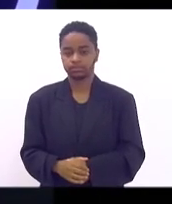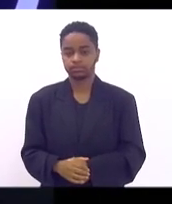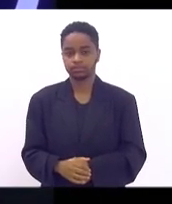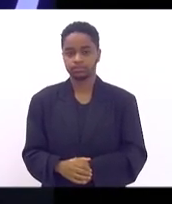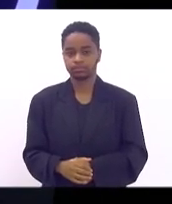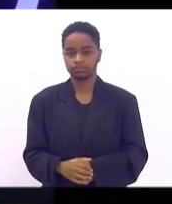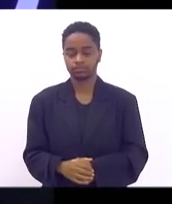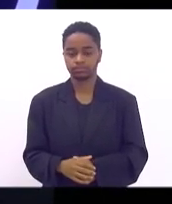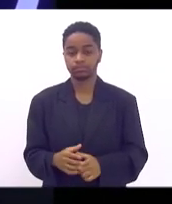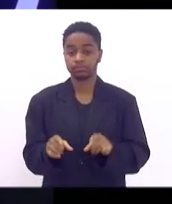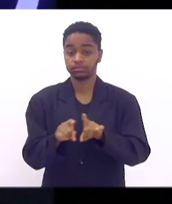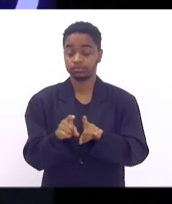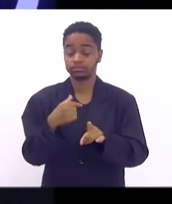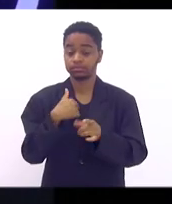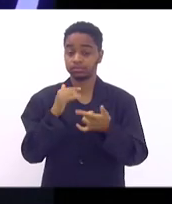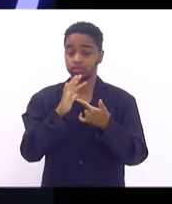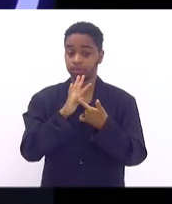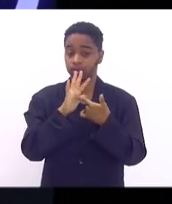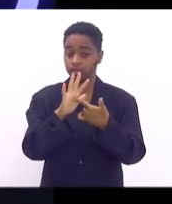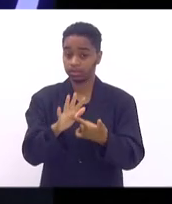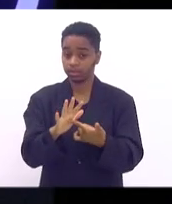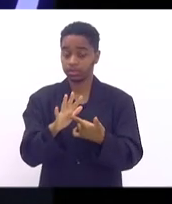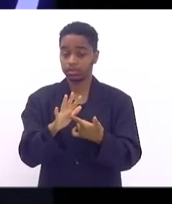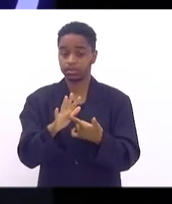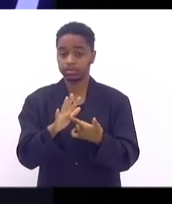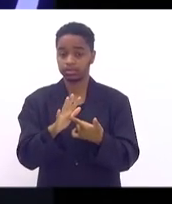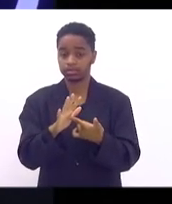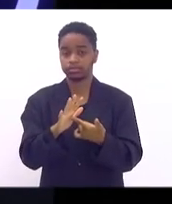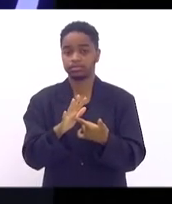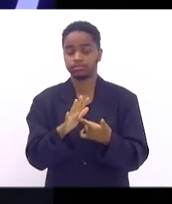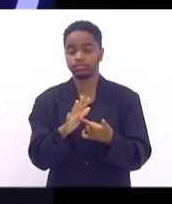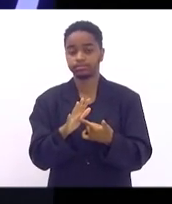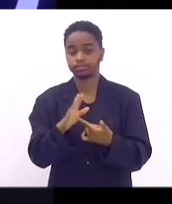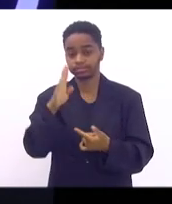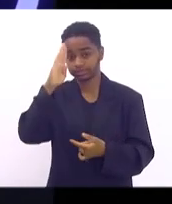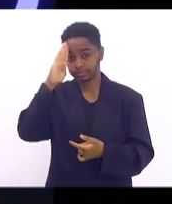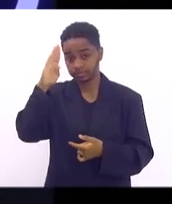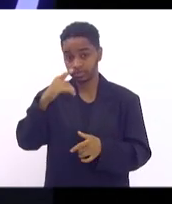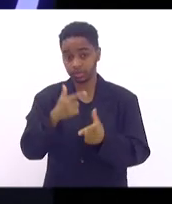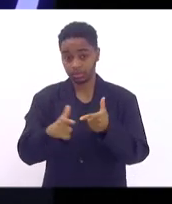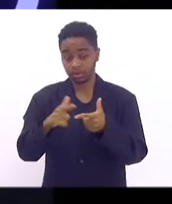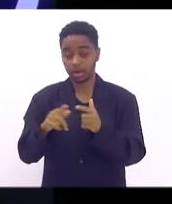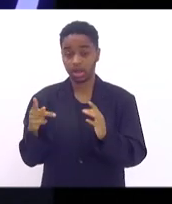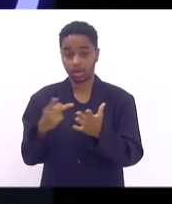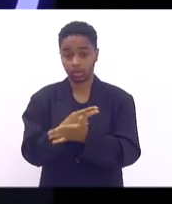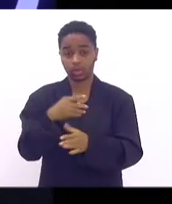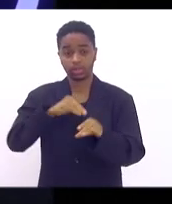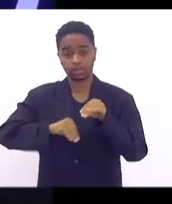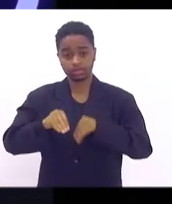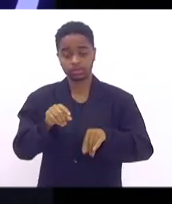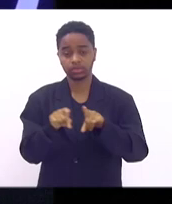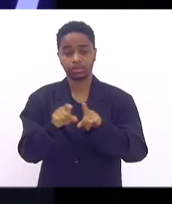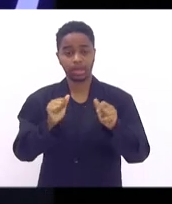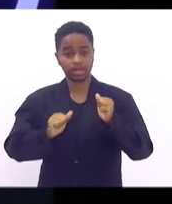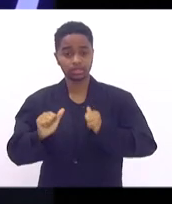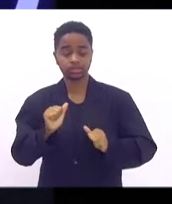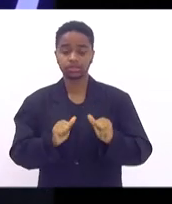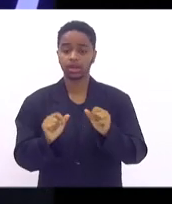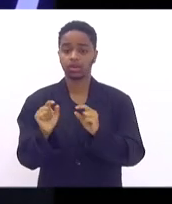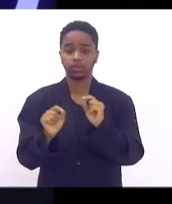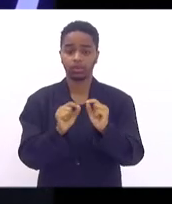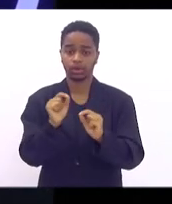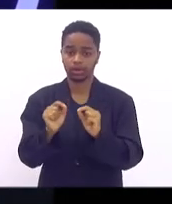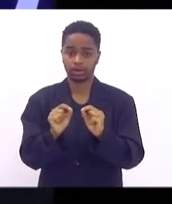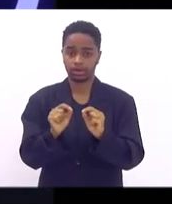Vou destacar a maior propensão para desenvolver os transtornos depressivos, ansiosos ou transtornos mistos,